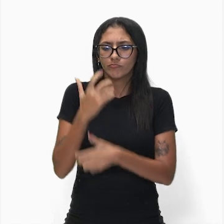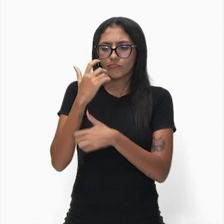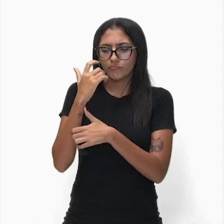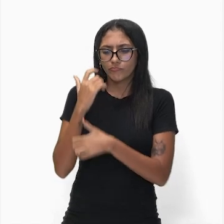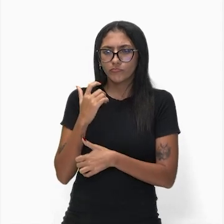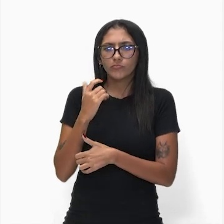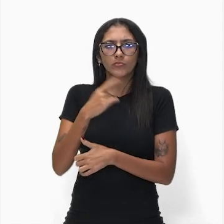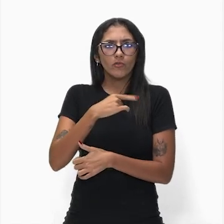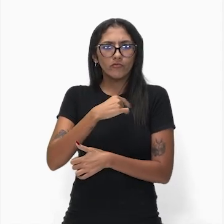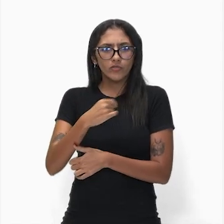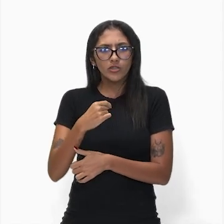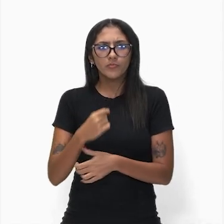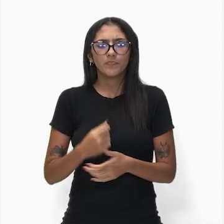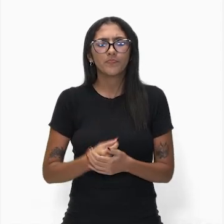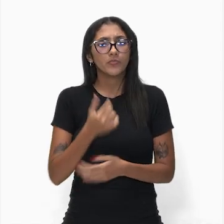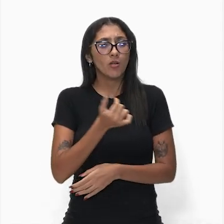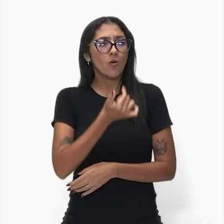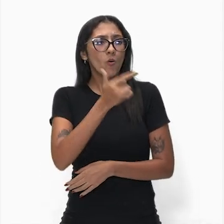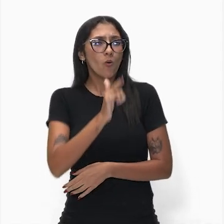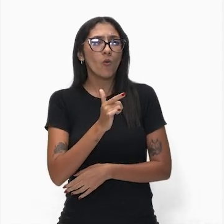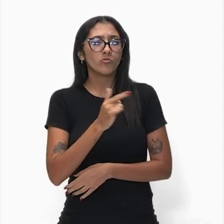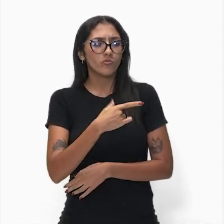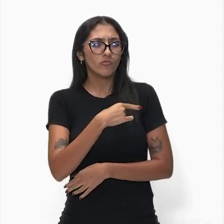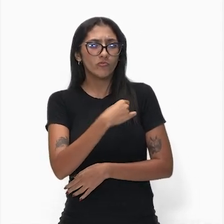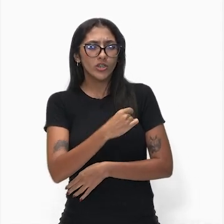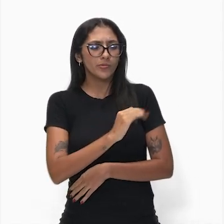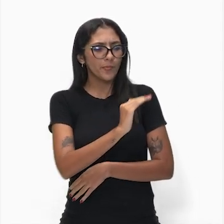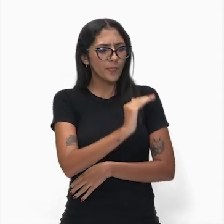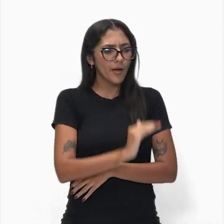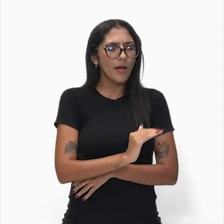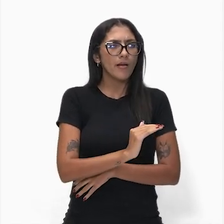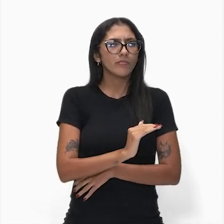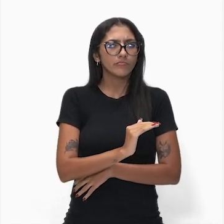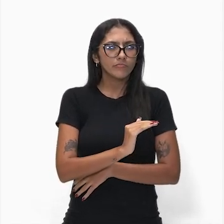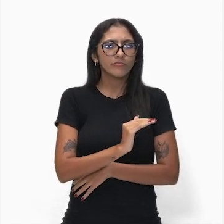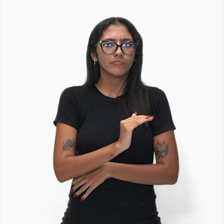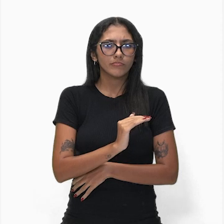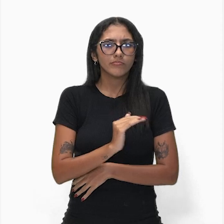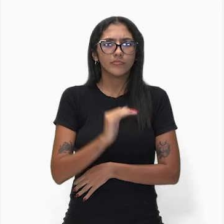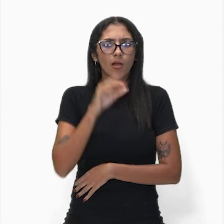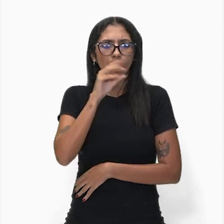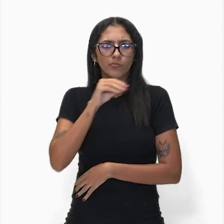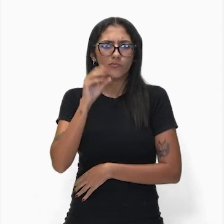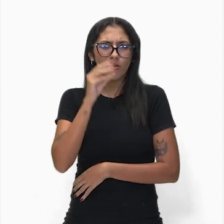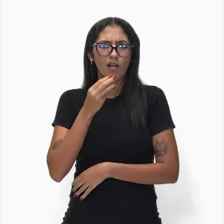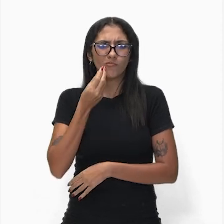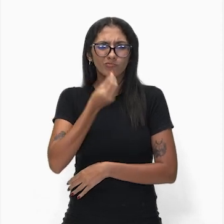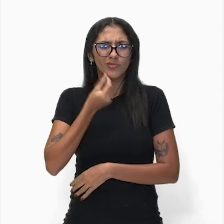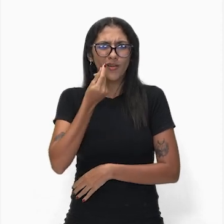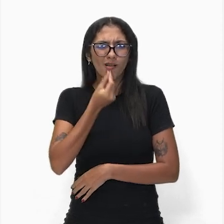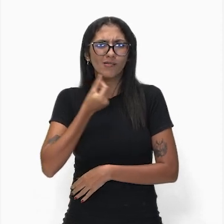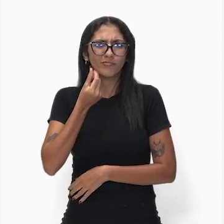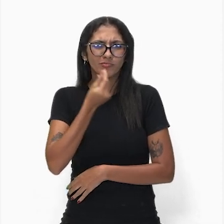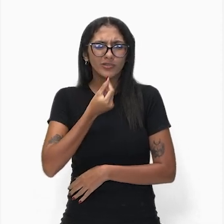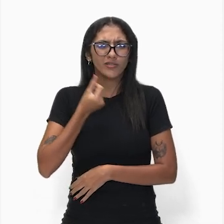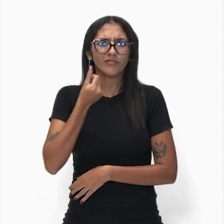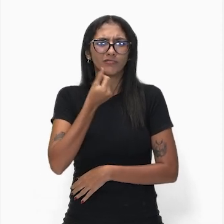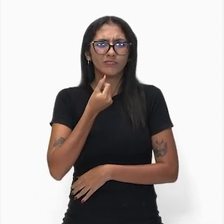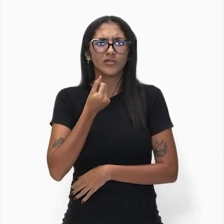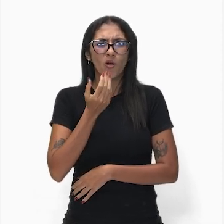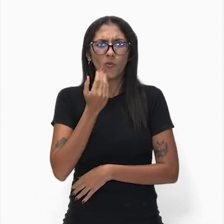um outro menino mastigando uma folha, deixando escorrer pelo canto da boca um fio de